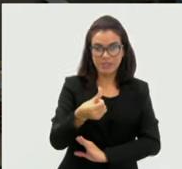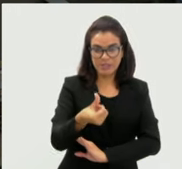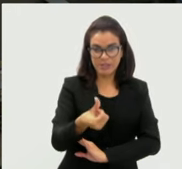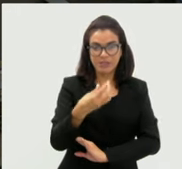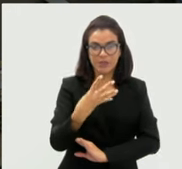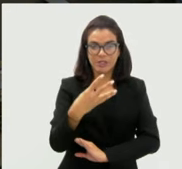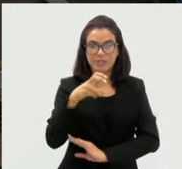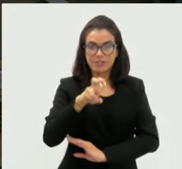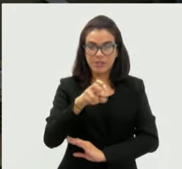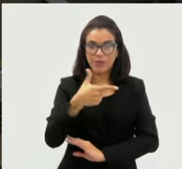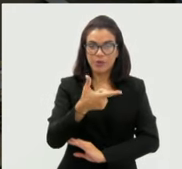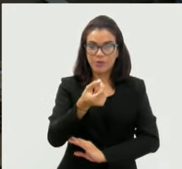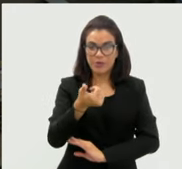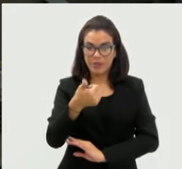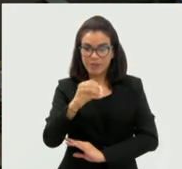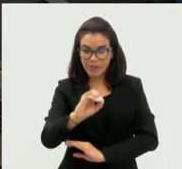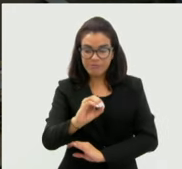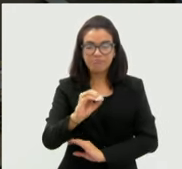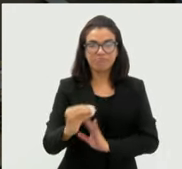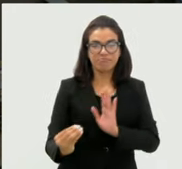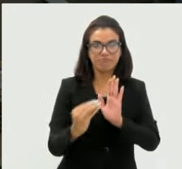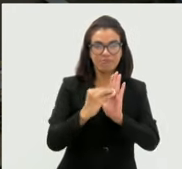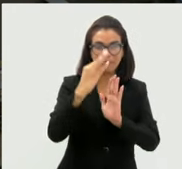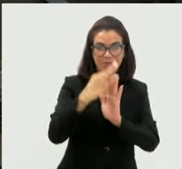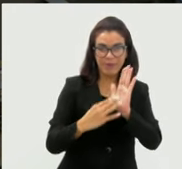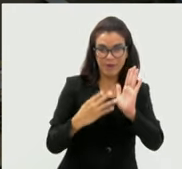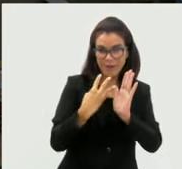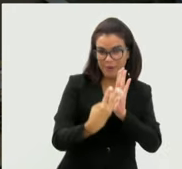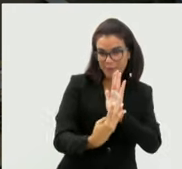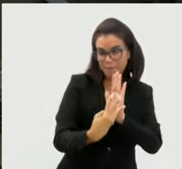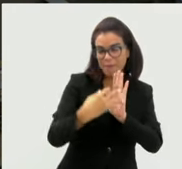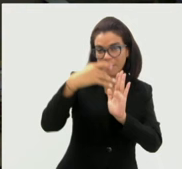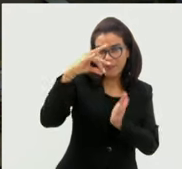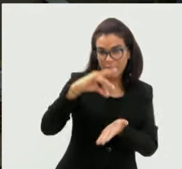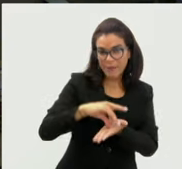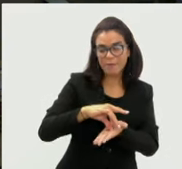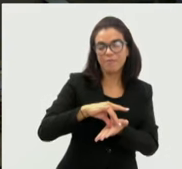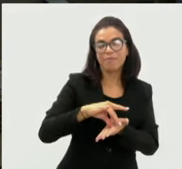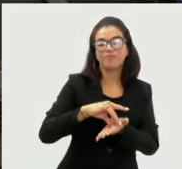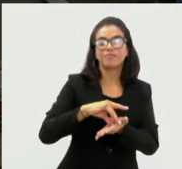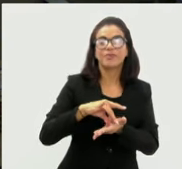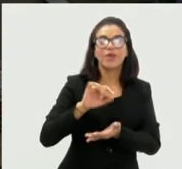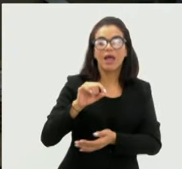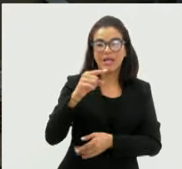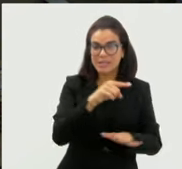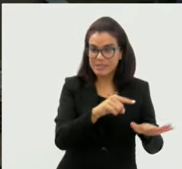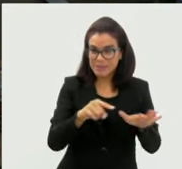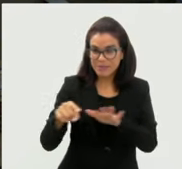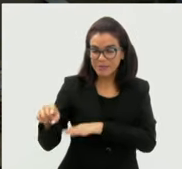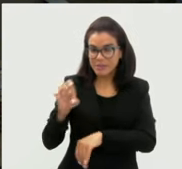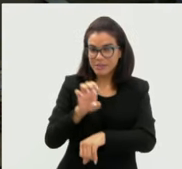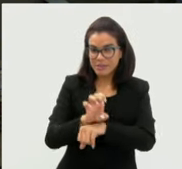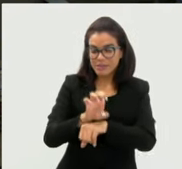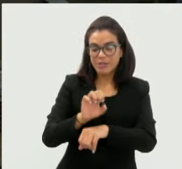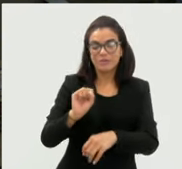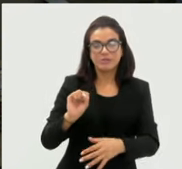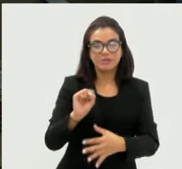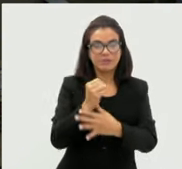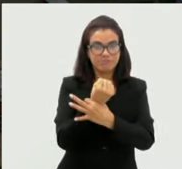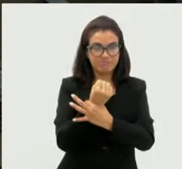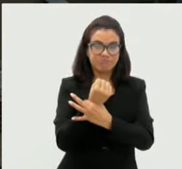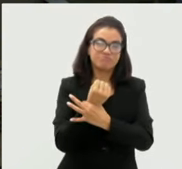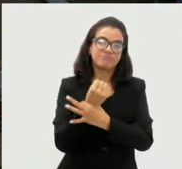janeiro de 2010, incluindo no calendário oficial do Estado do Rio de Janeiro a Semana Estadual de Segurança nas